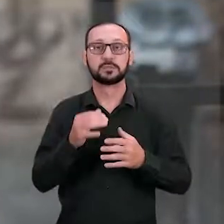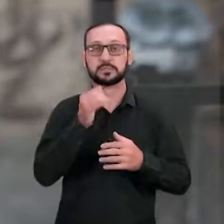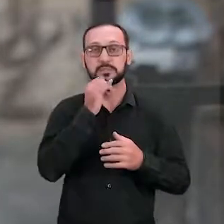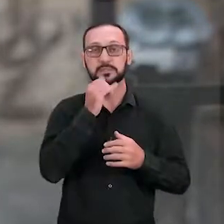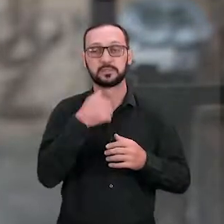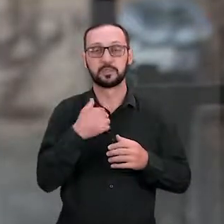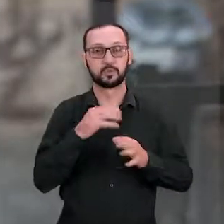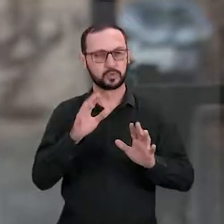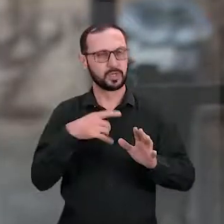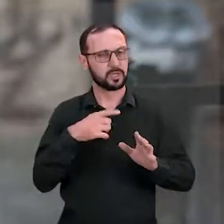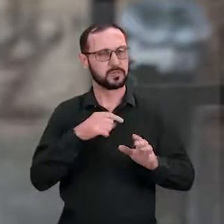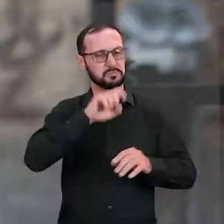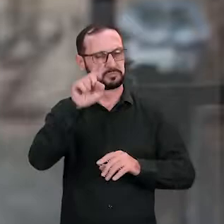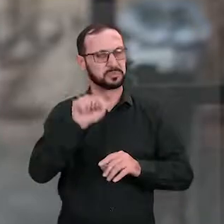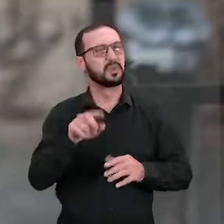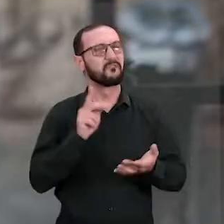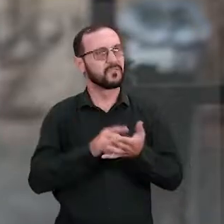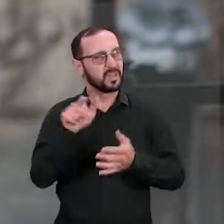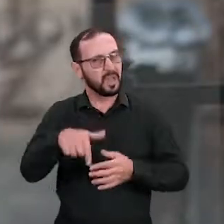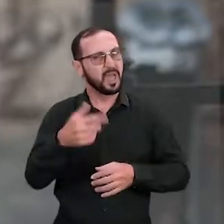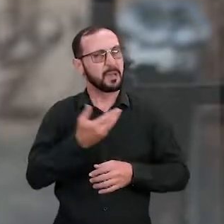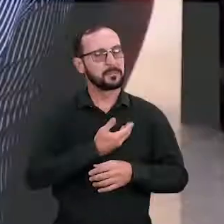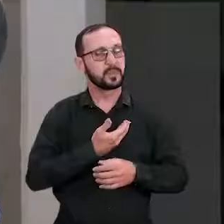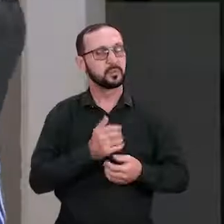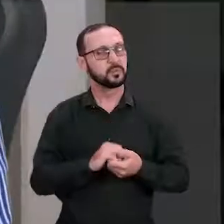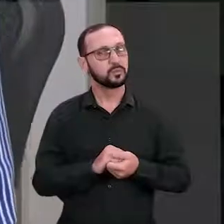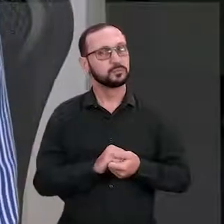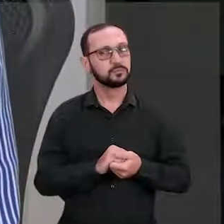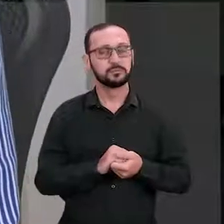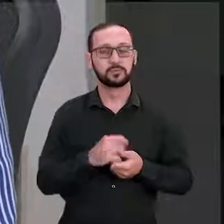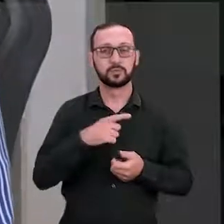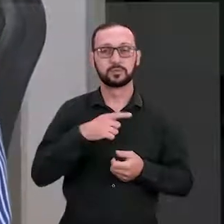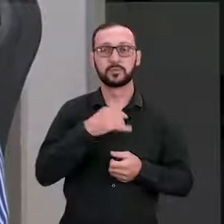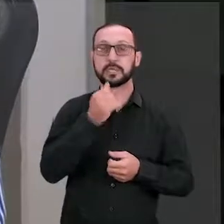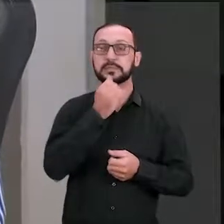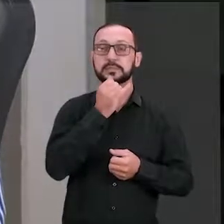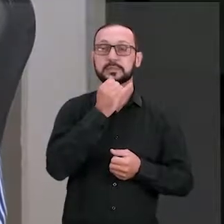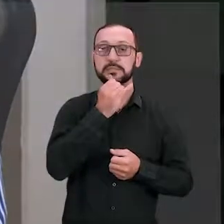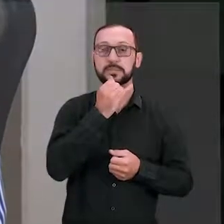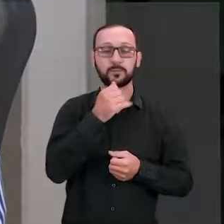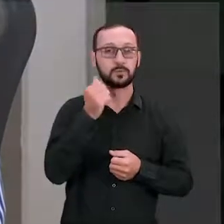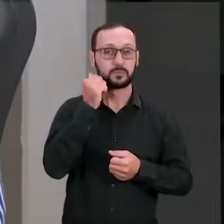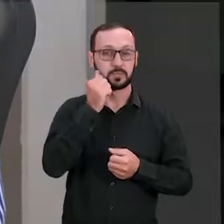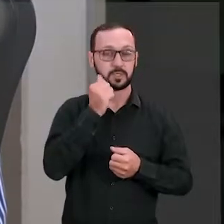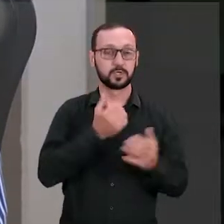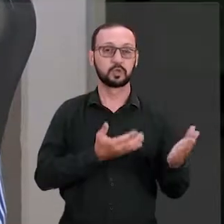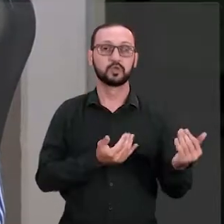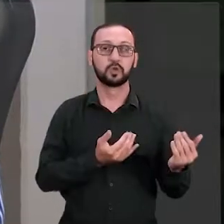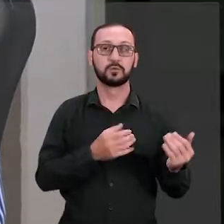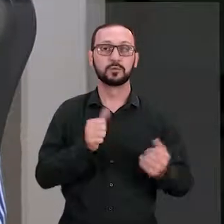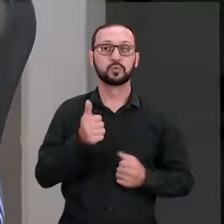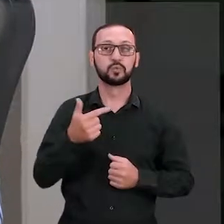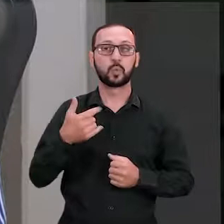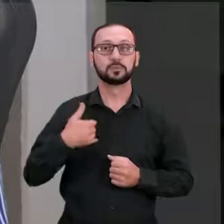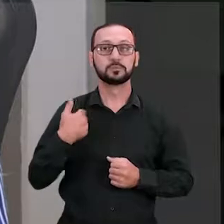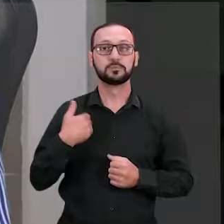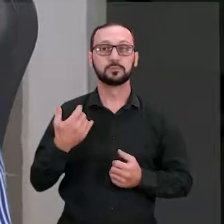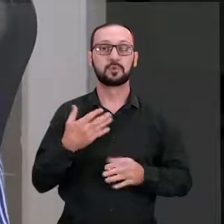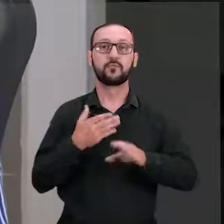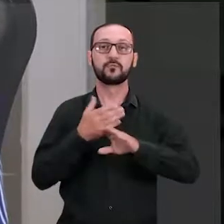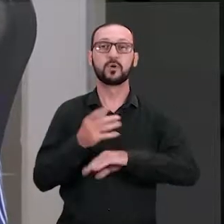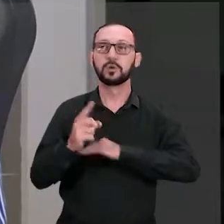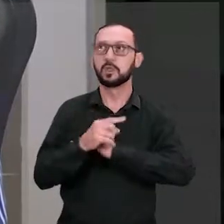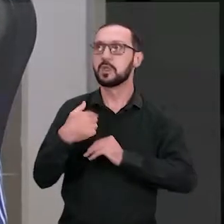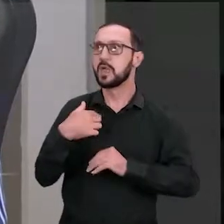na verdade, a gente até questiona se são realmente amigos. Eu tive o exemplo de uma jovem de 12 anos que foi no